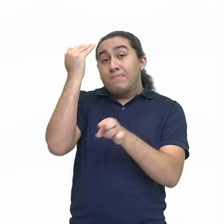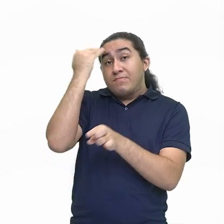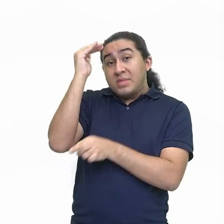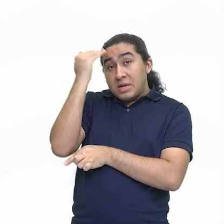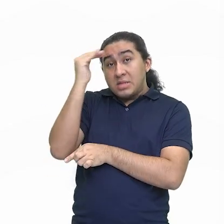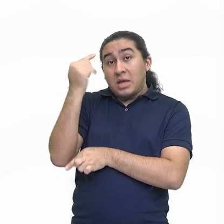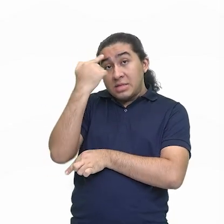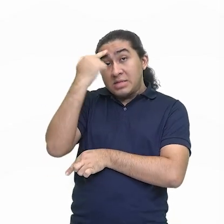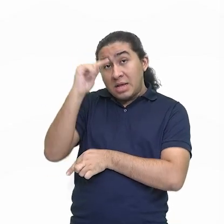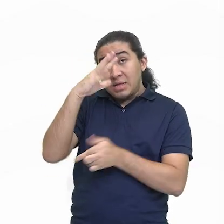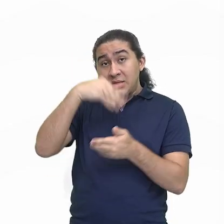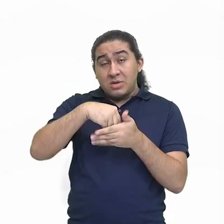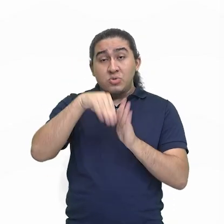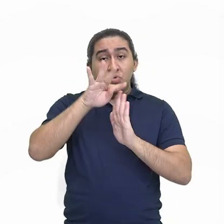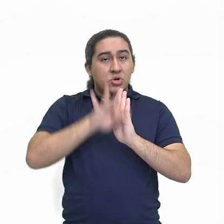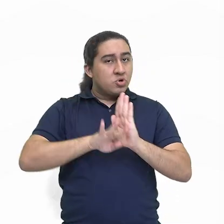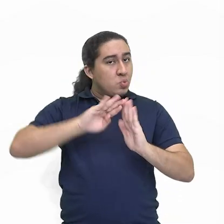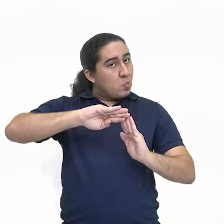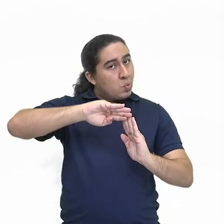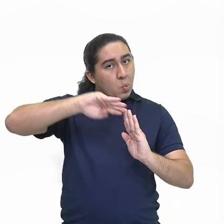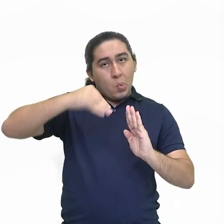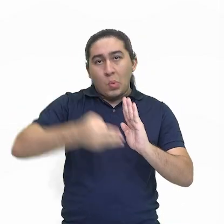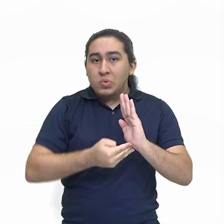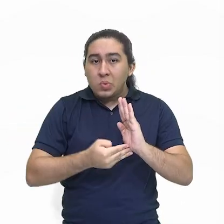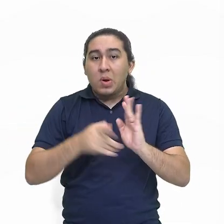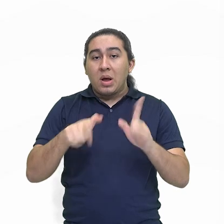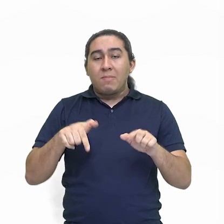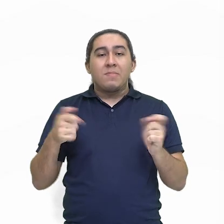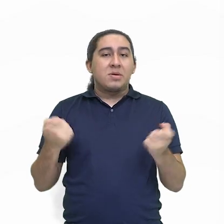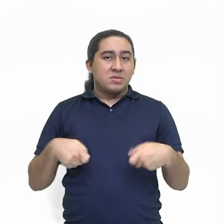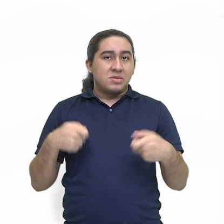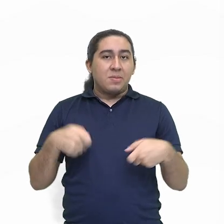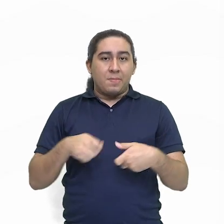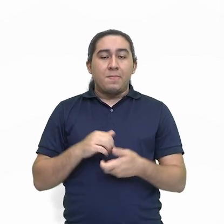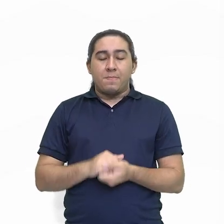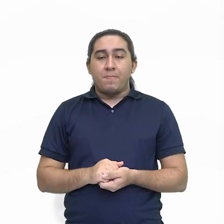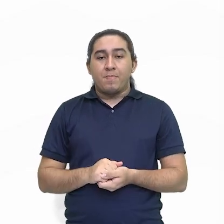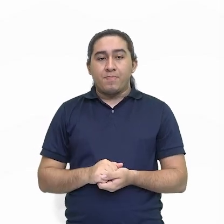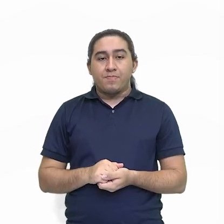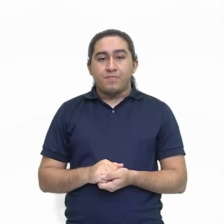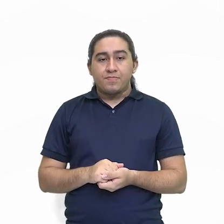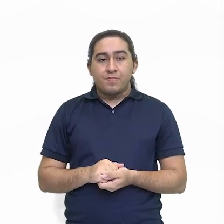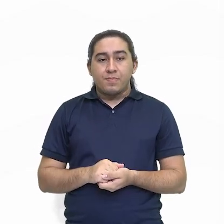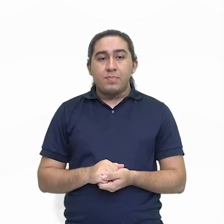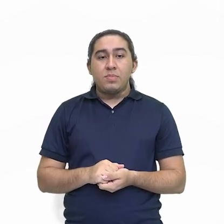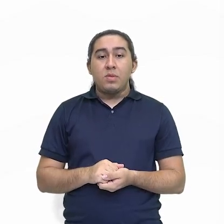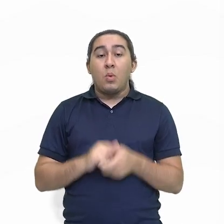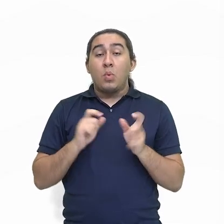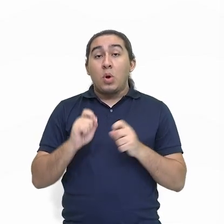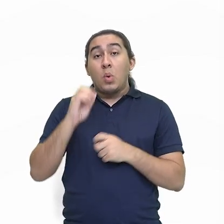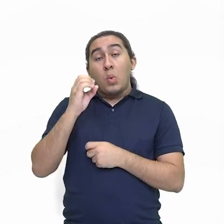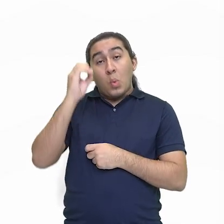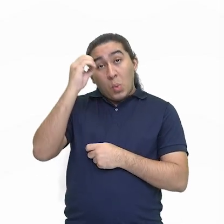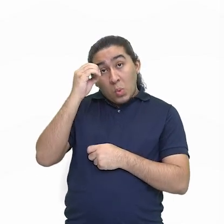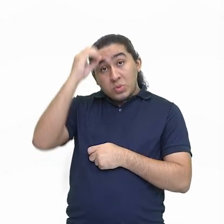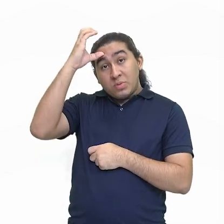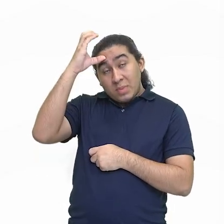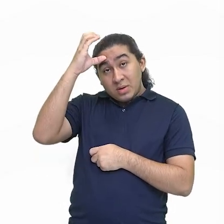ideias de um texto em sua totalidade é necessário. Conhecimento